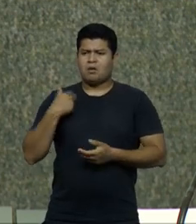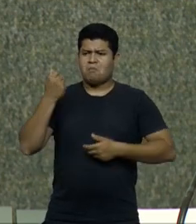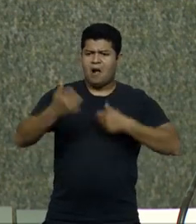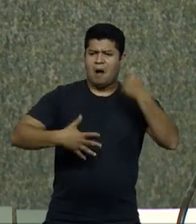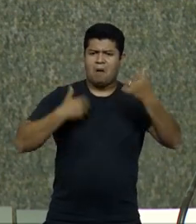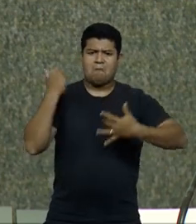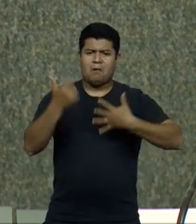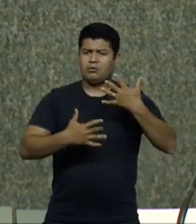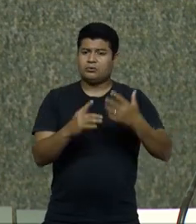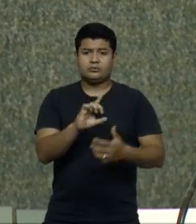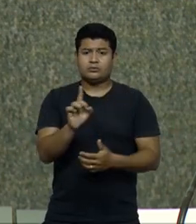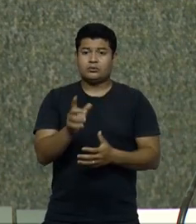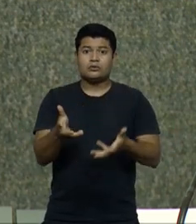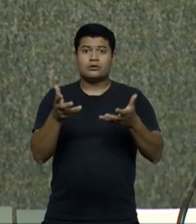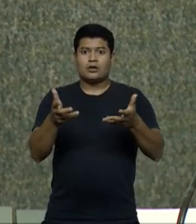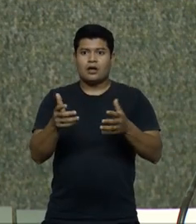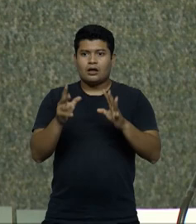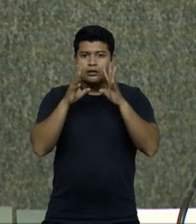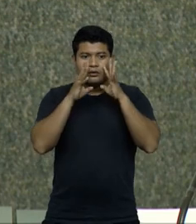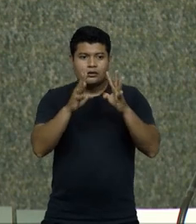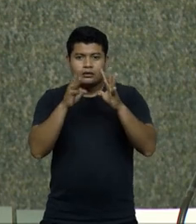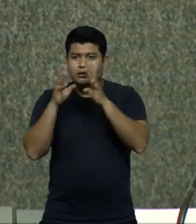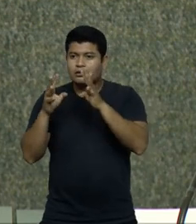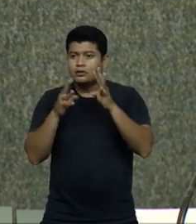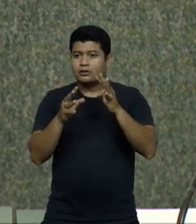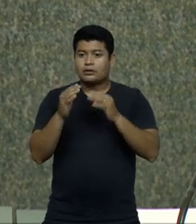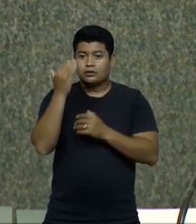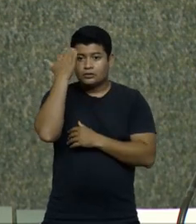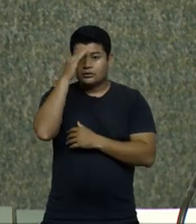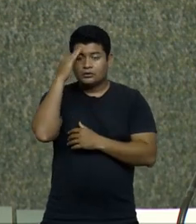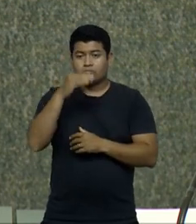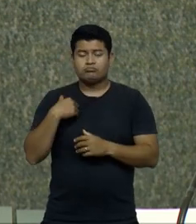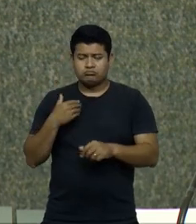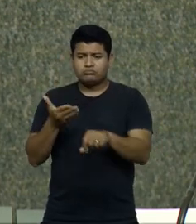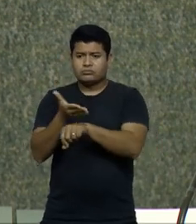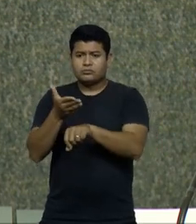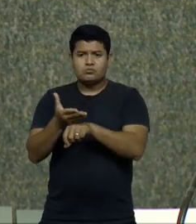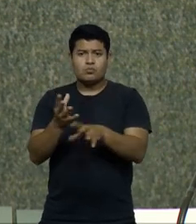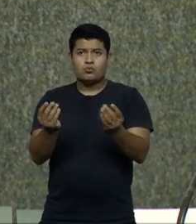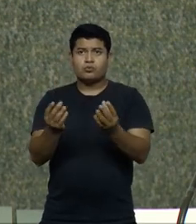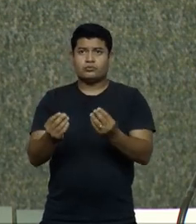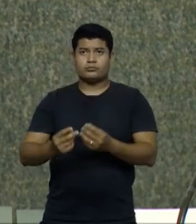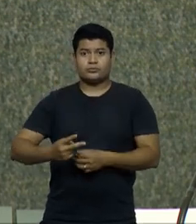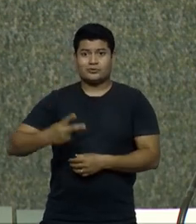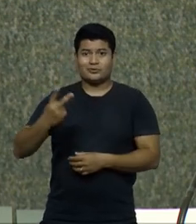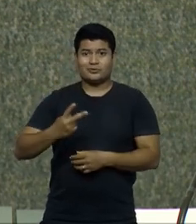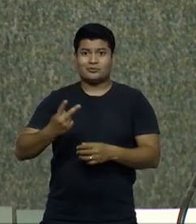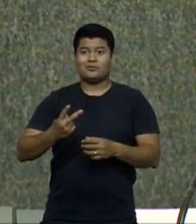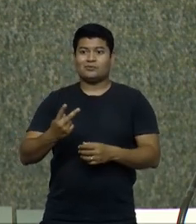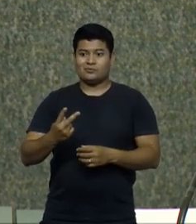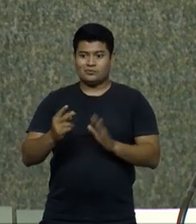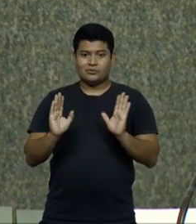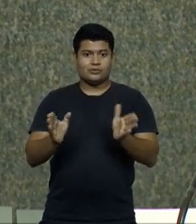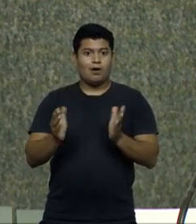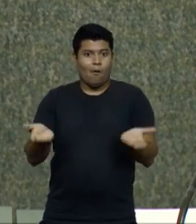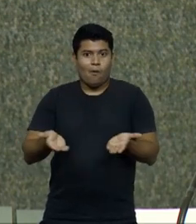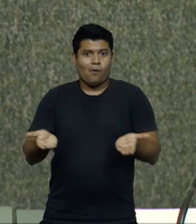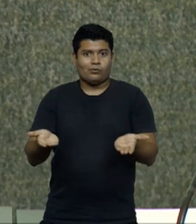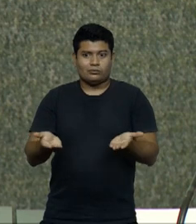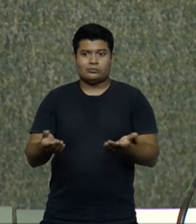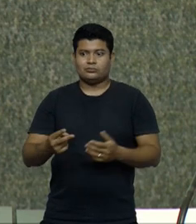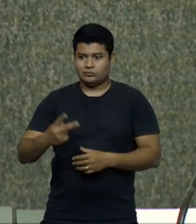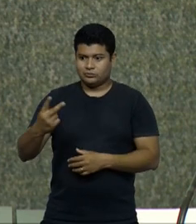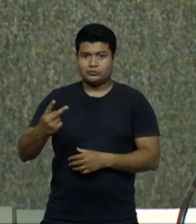para do que para falar né eu tenho participado de muitas audiências públicas hoje a segunda só hoje era segunda agência pública